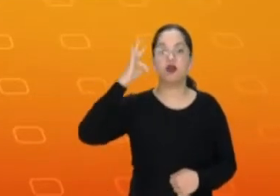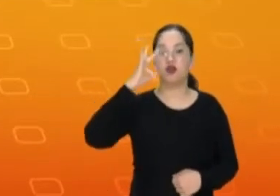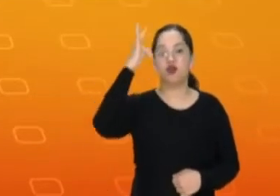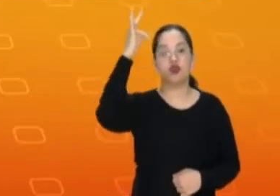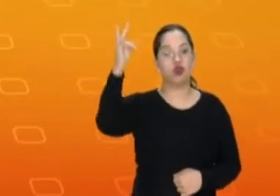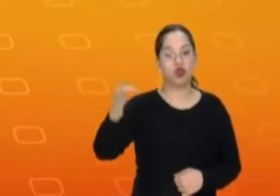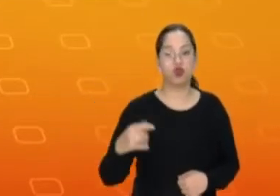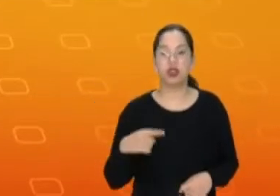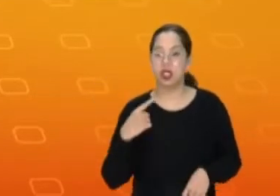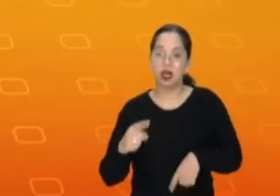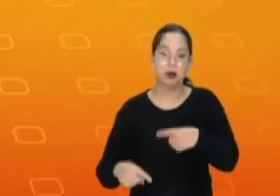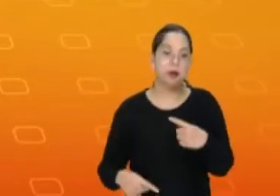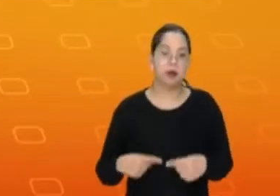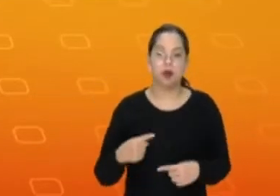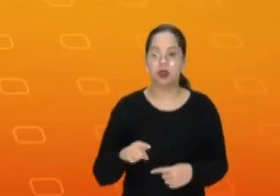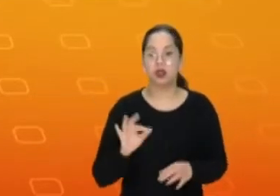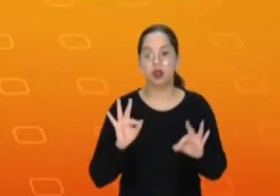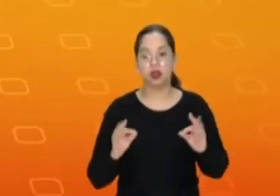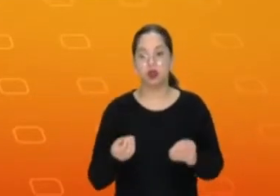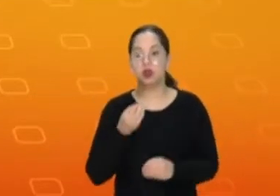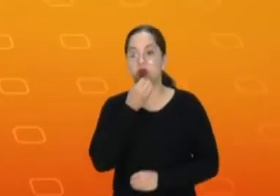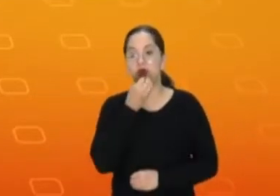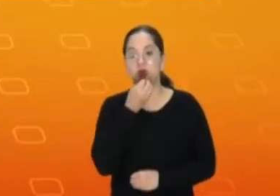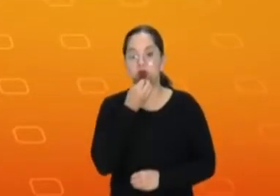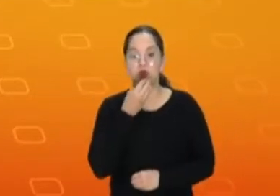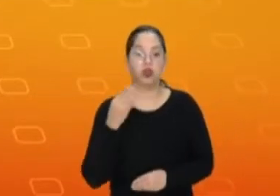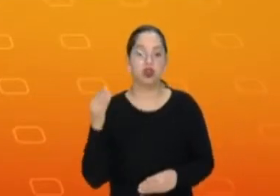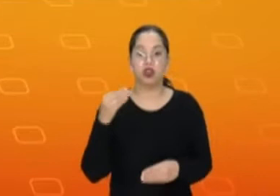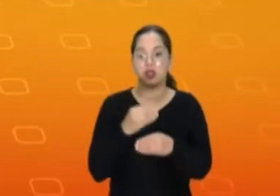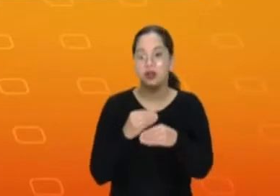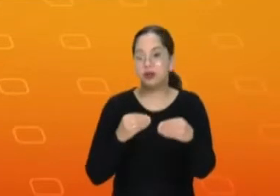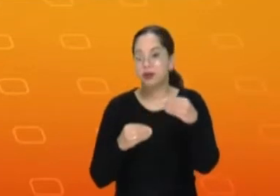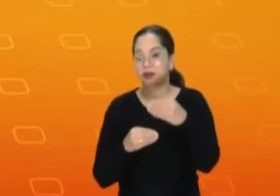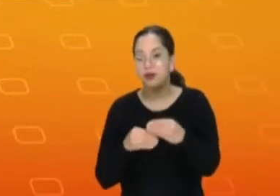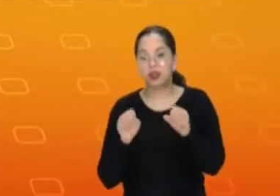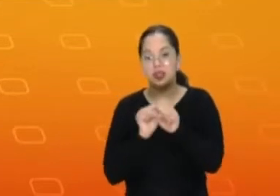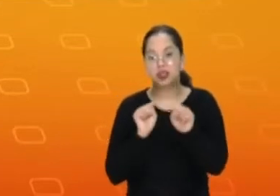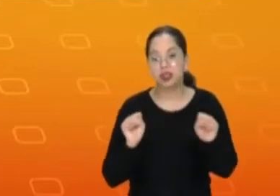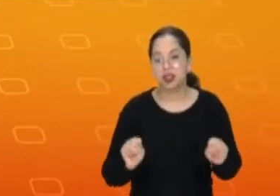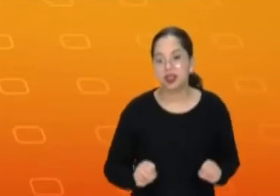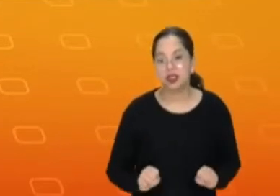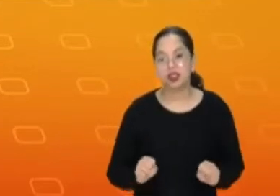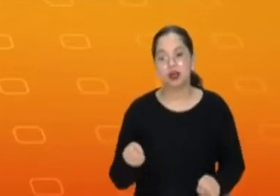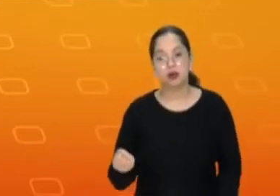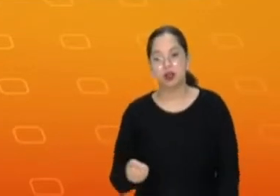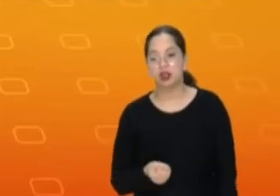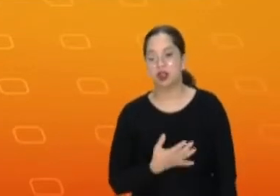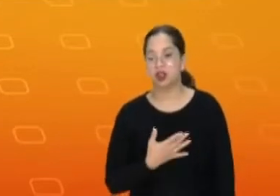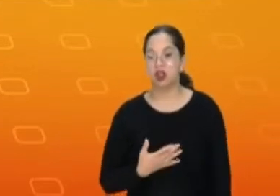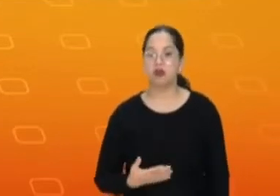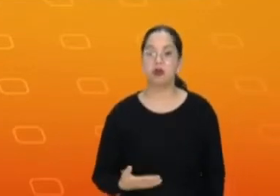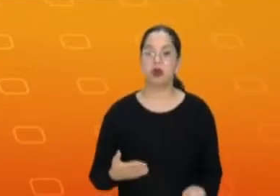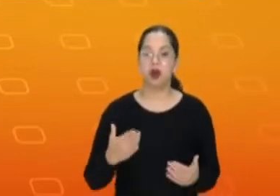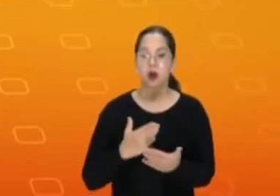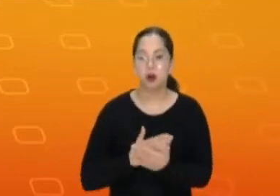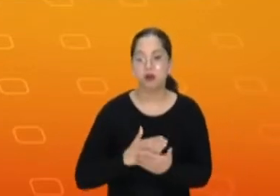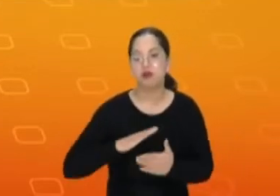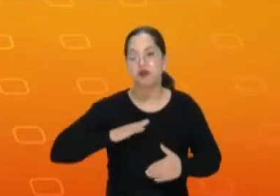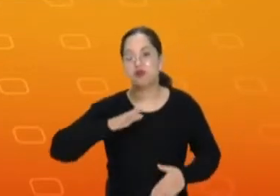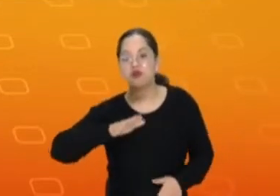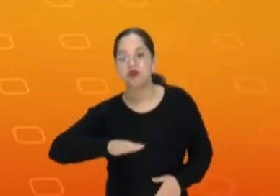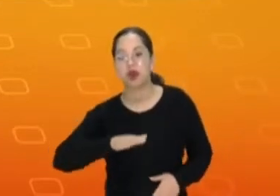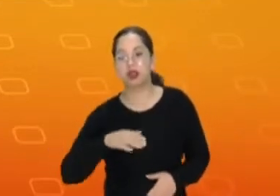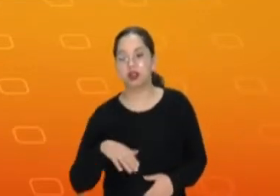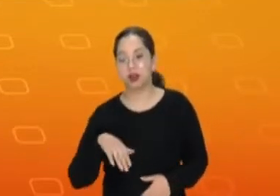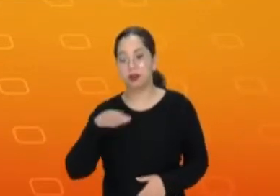todas essas oportunidades de em cloud, de sistemas até virtualizados para você começar um passo. Aquele que tem um